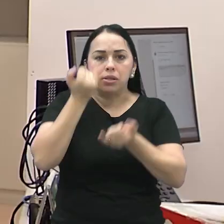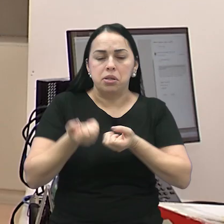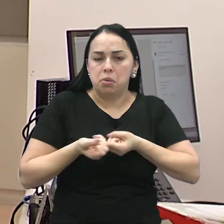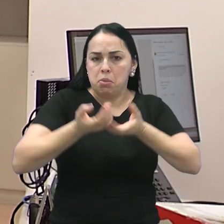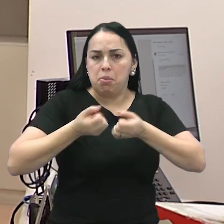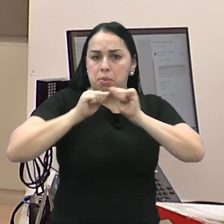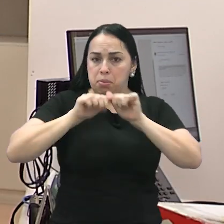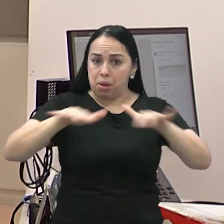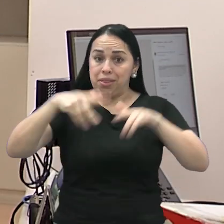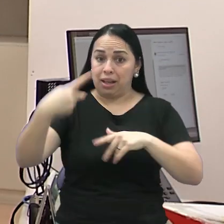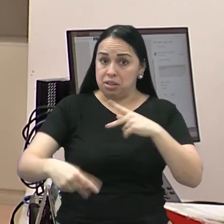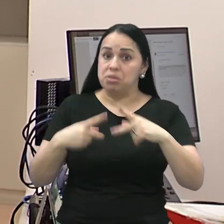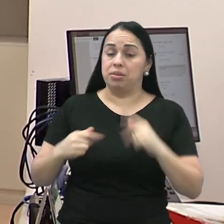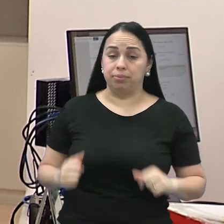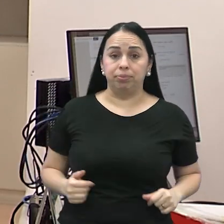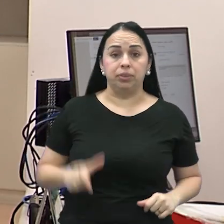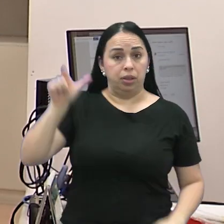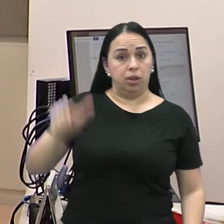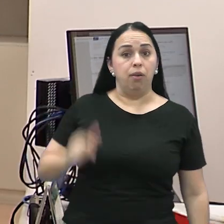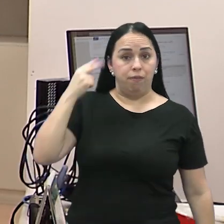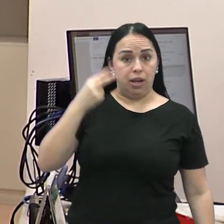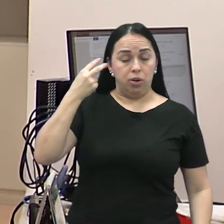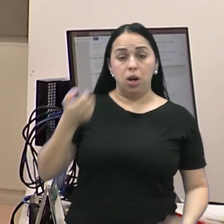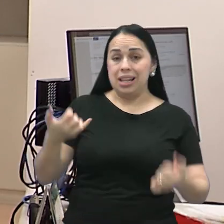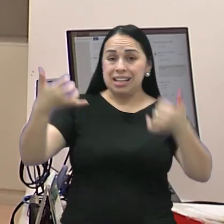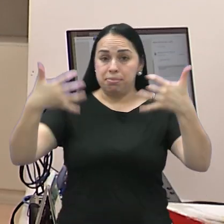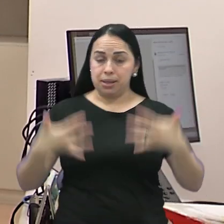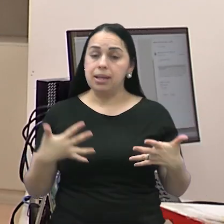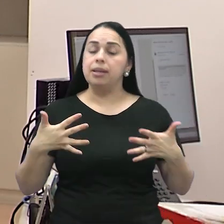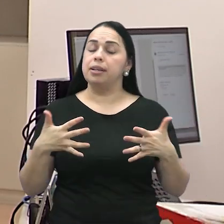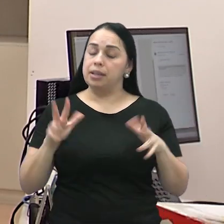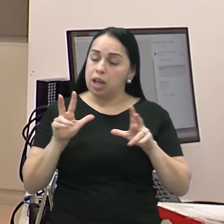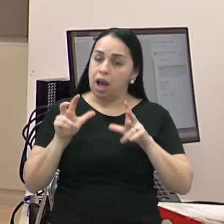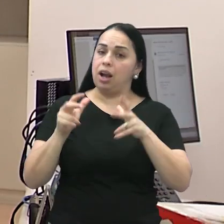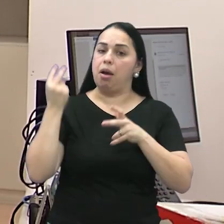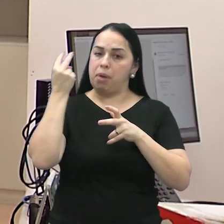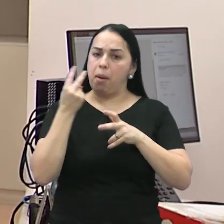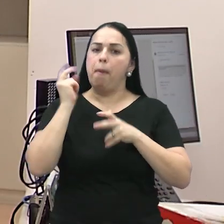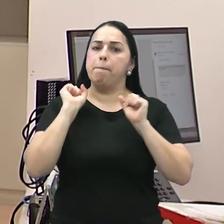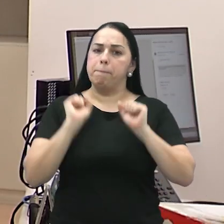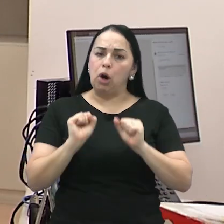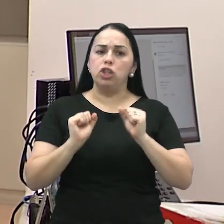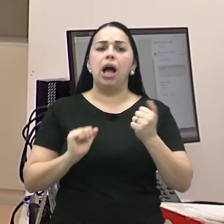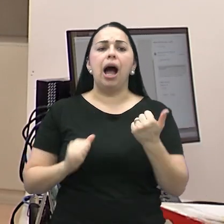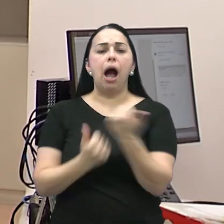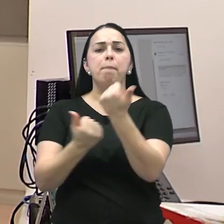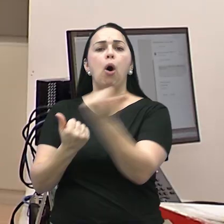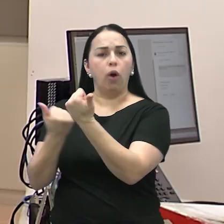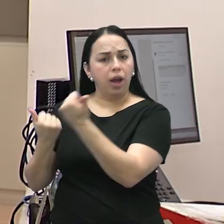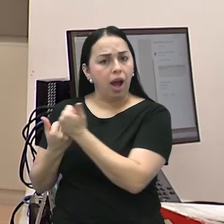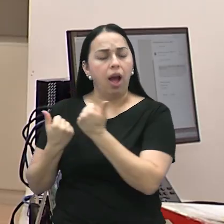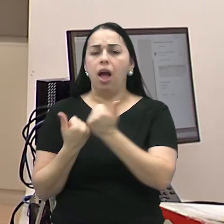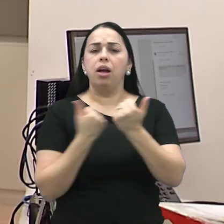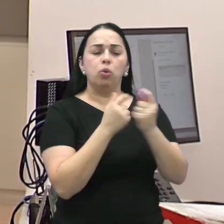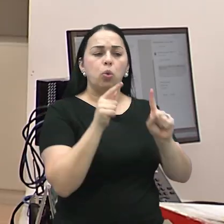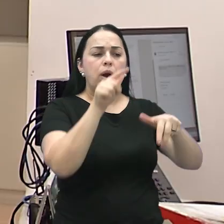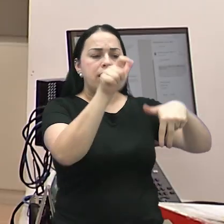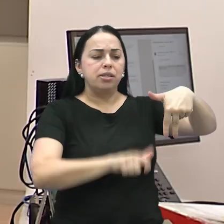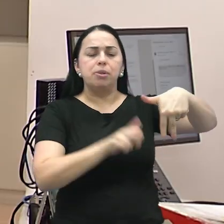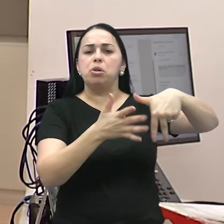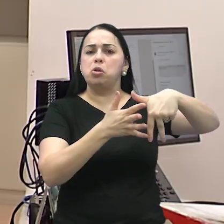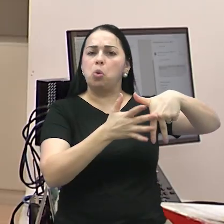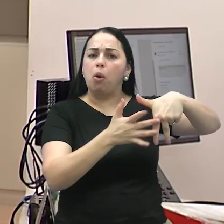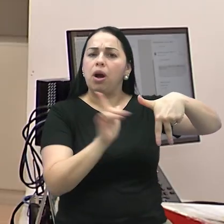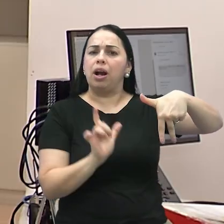A demanda de atendimento com relação ao câncer aumentou muito nesses últimos anos. Meu primeiro mandato, eu já estou sentindo aqui também